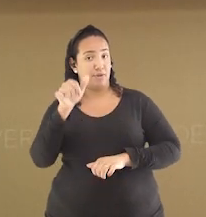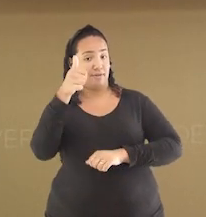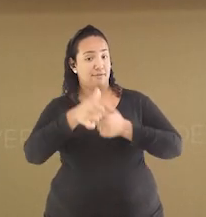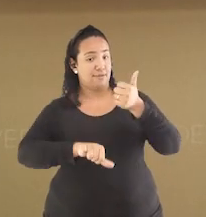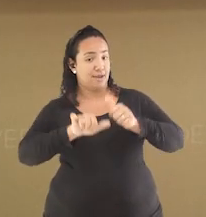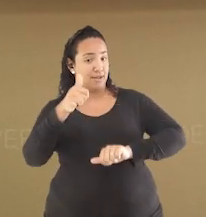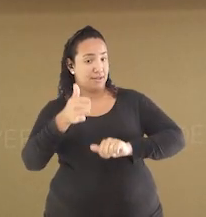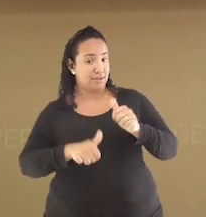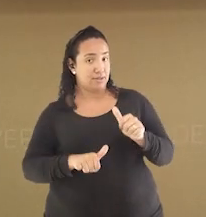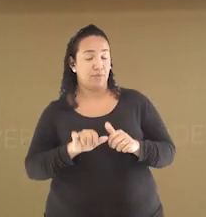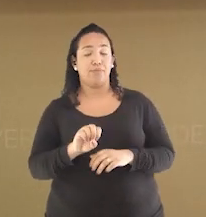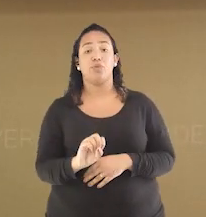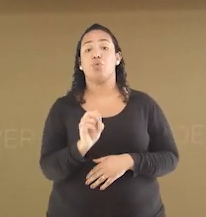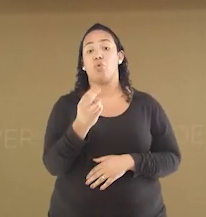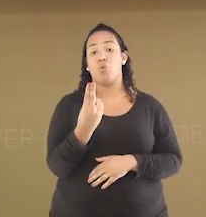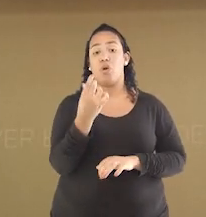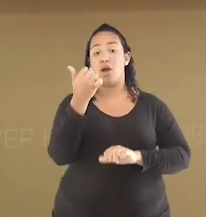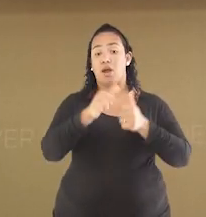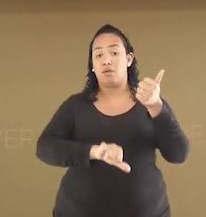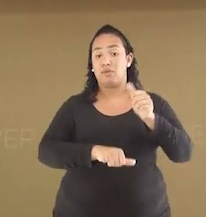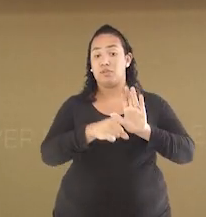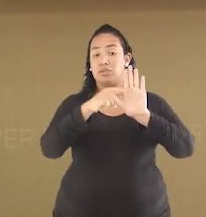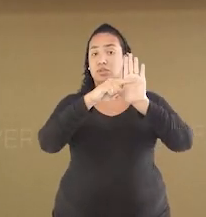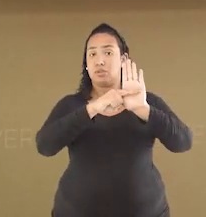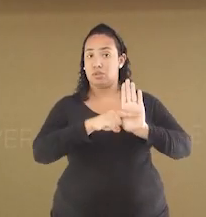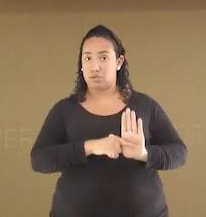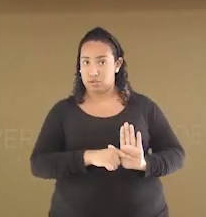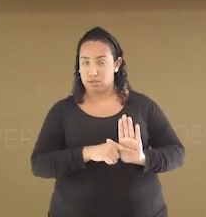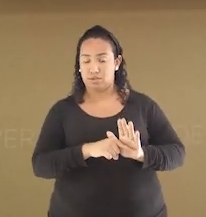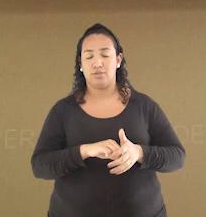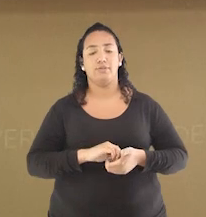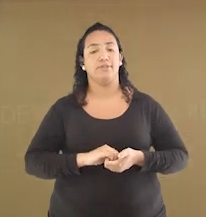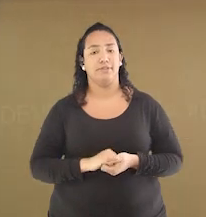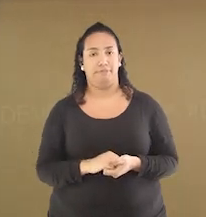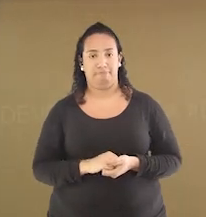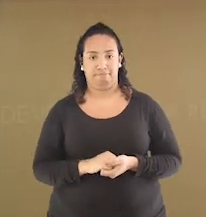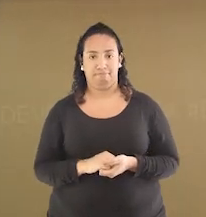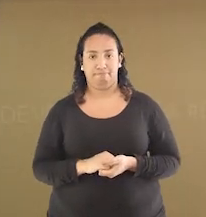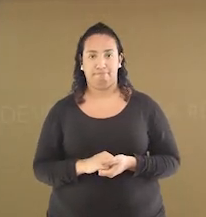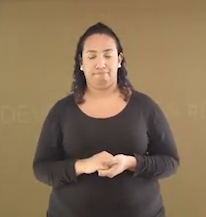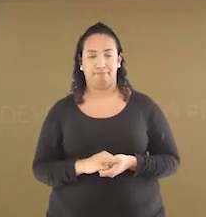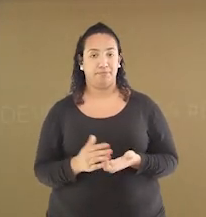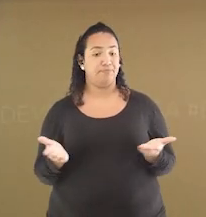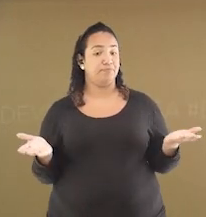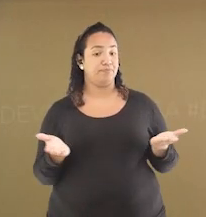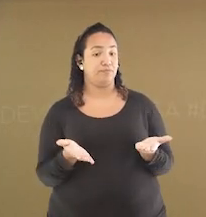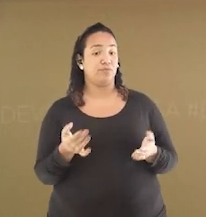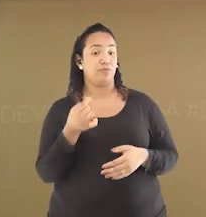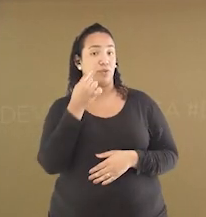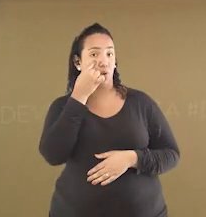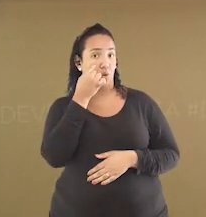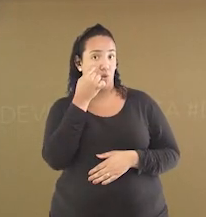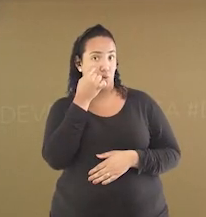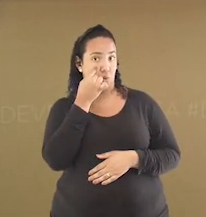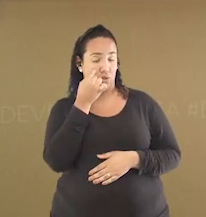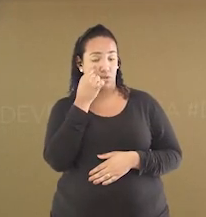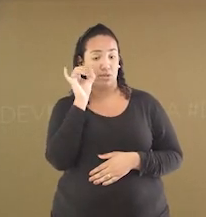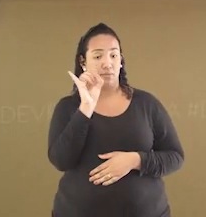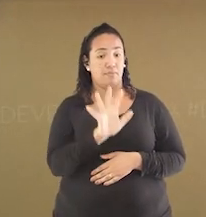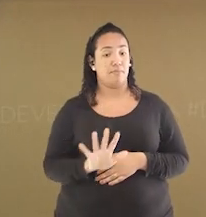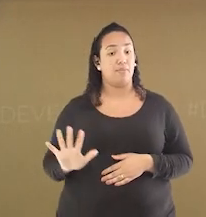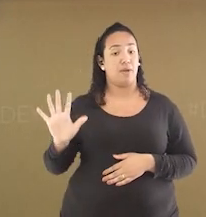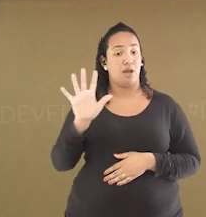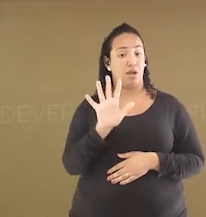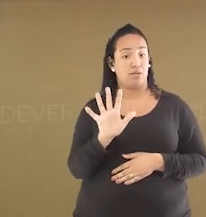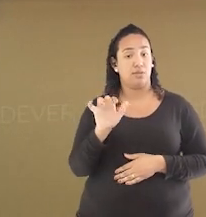Avaliação negativa. Censura ou condenação. Observe aqui comigo o